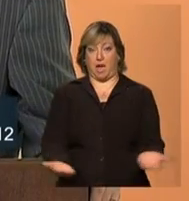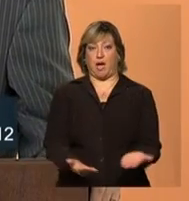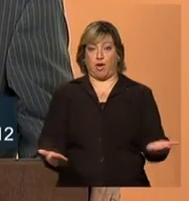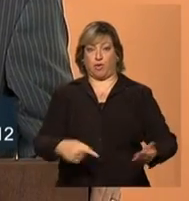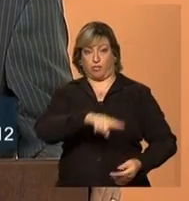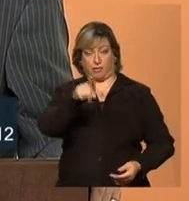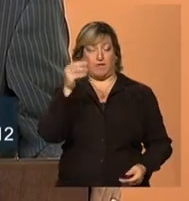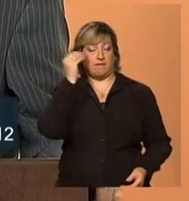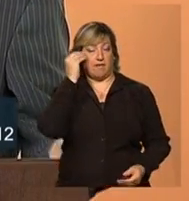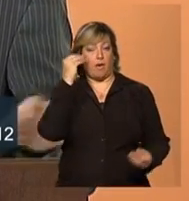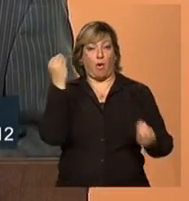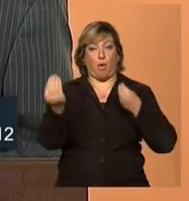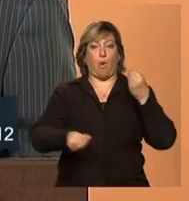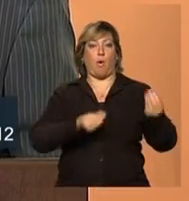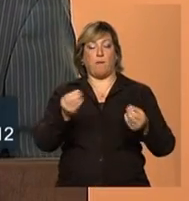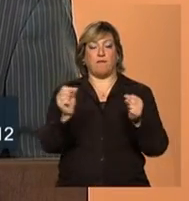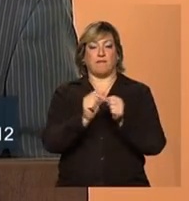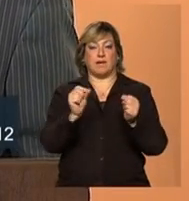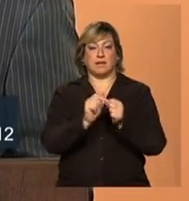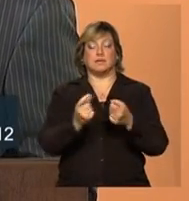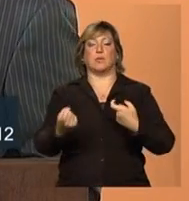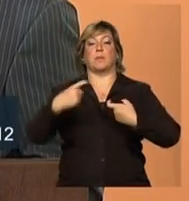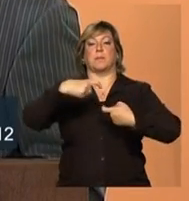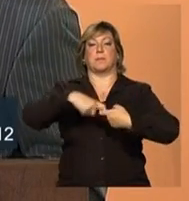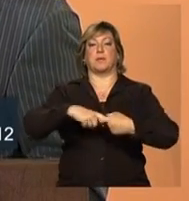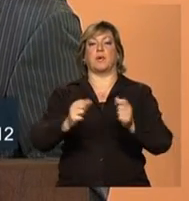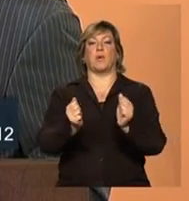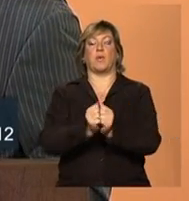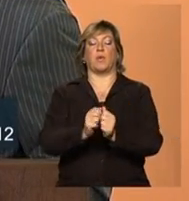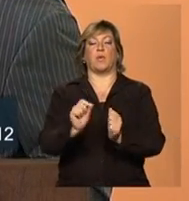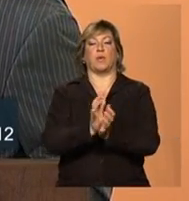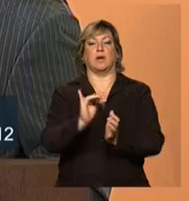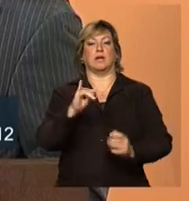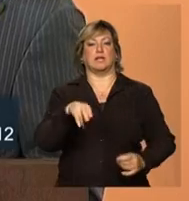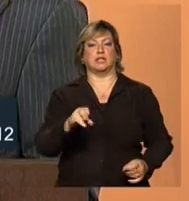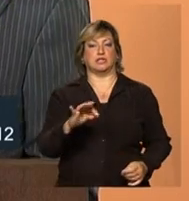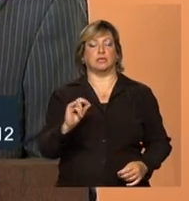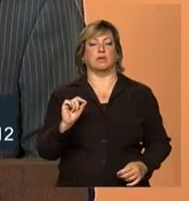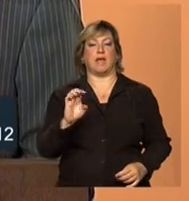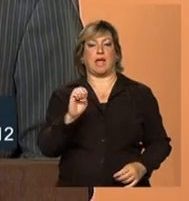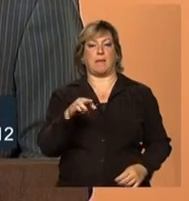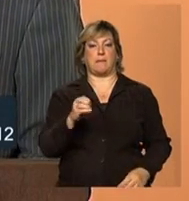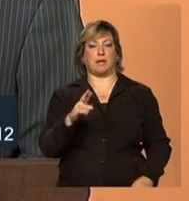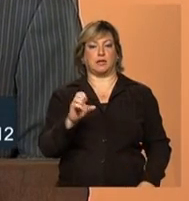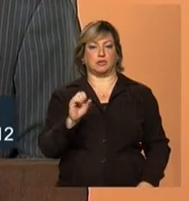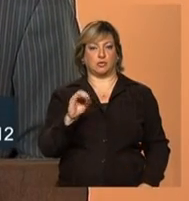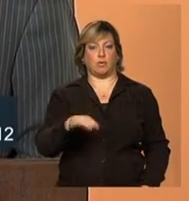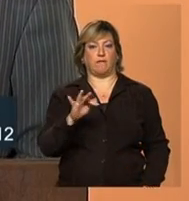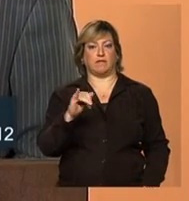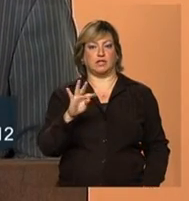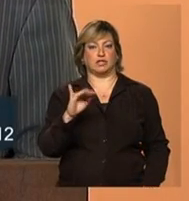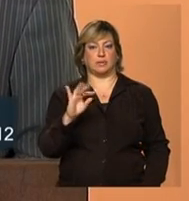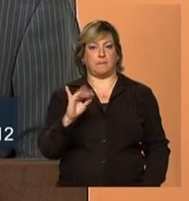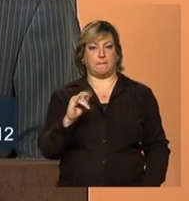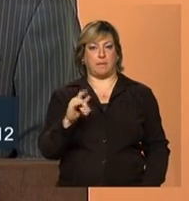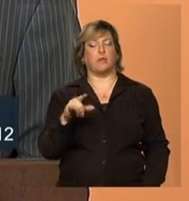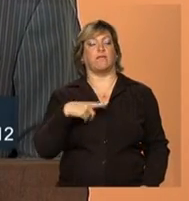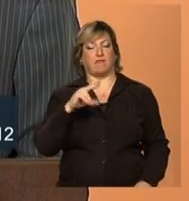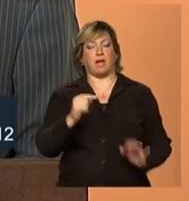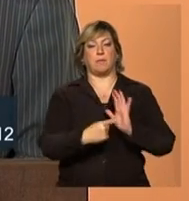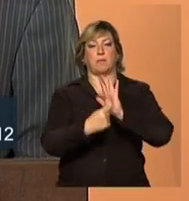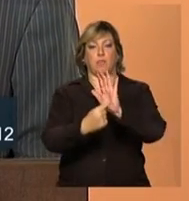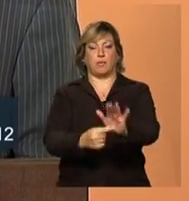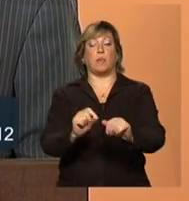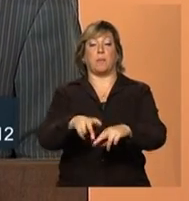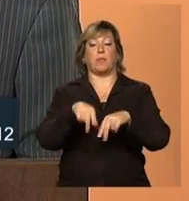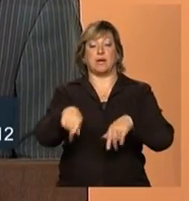instante, que foi construído em parceria com o Instituto Emerson Fittipaldi, que irá ao ar por ocasião